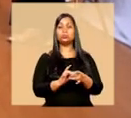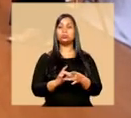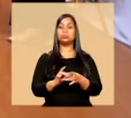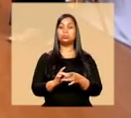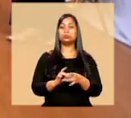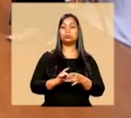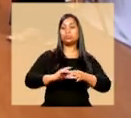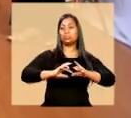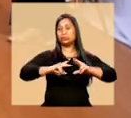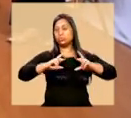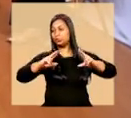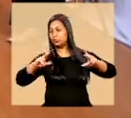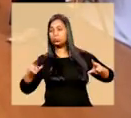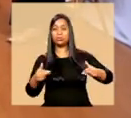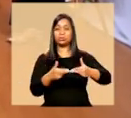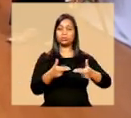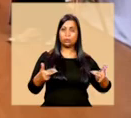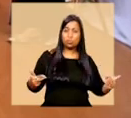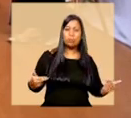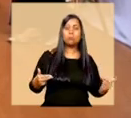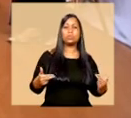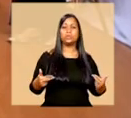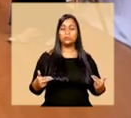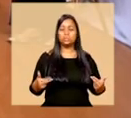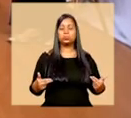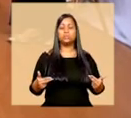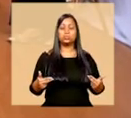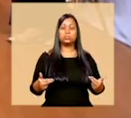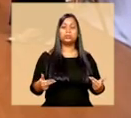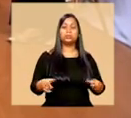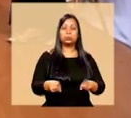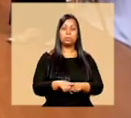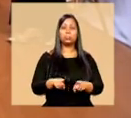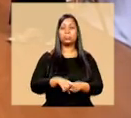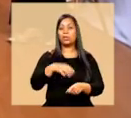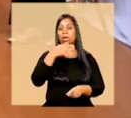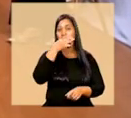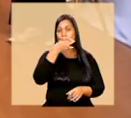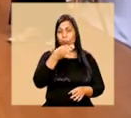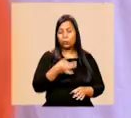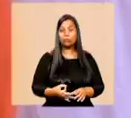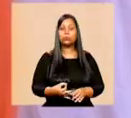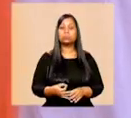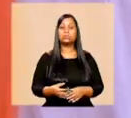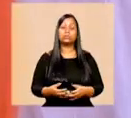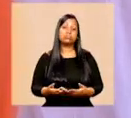várias são as situações e várias são as justificativas, os comentários, né?